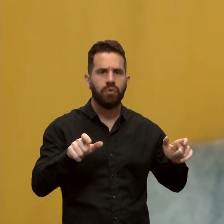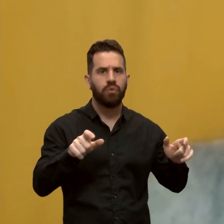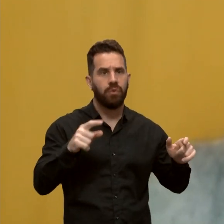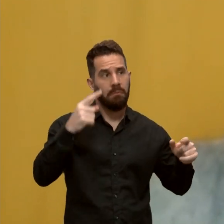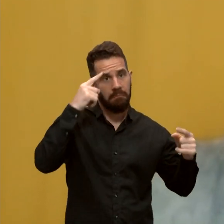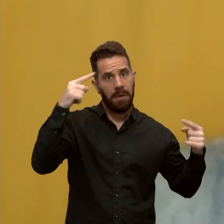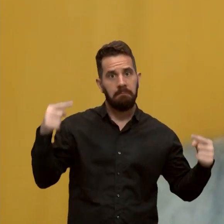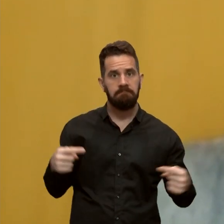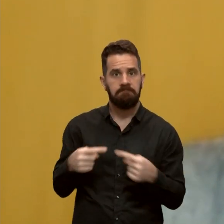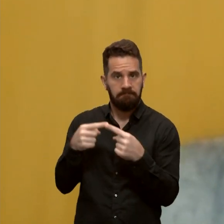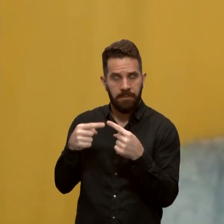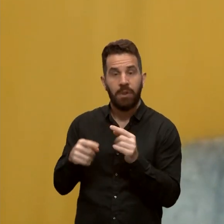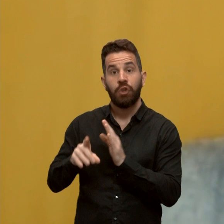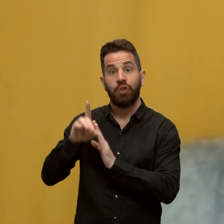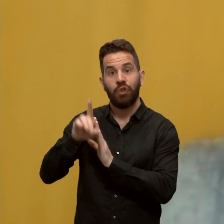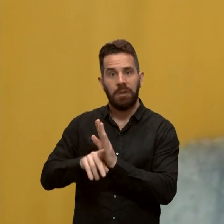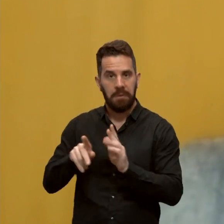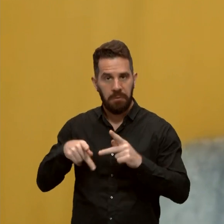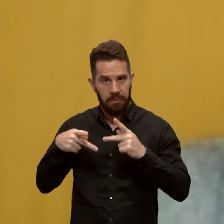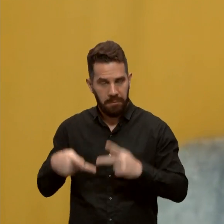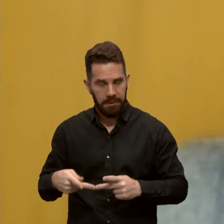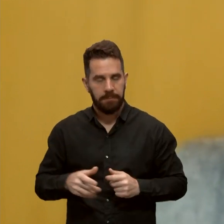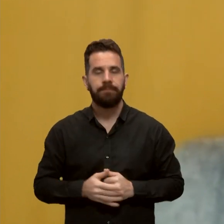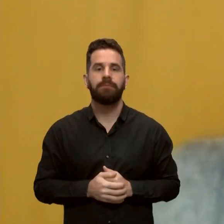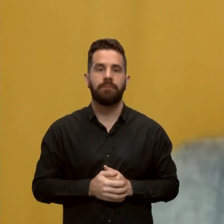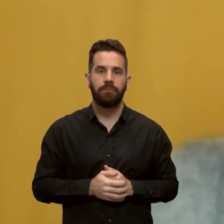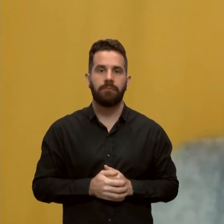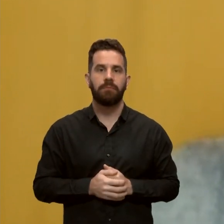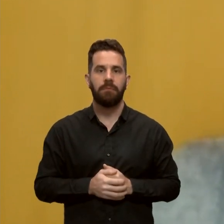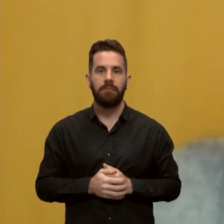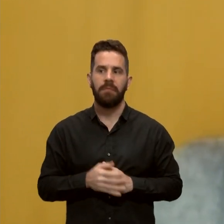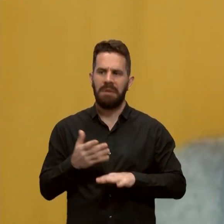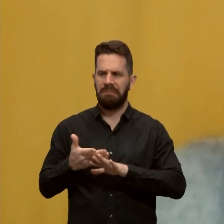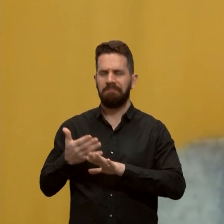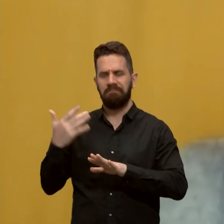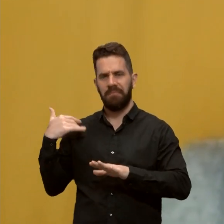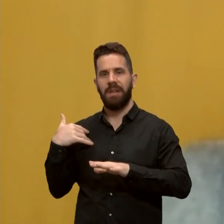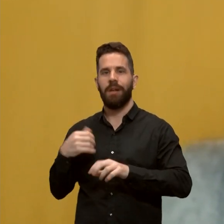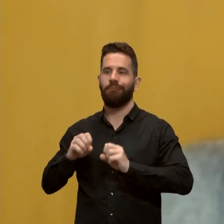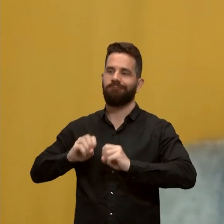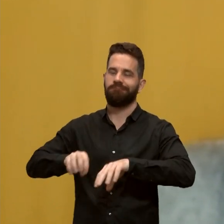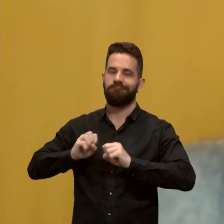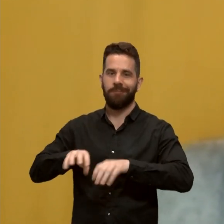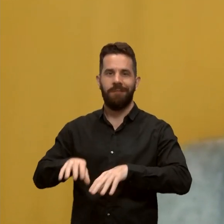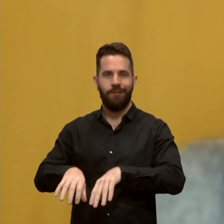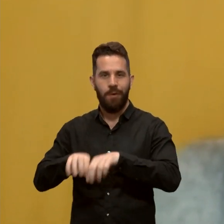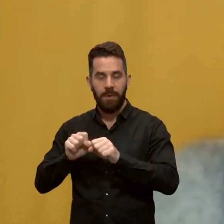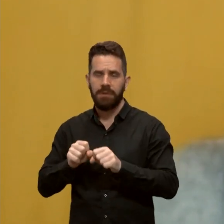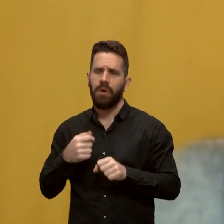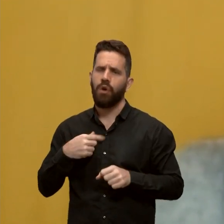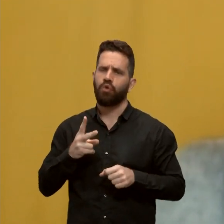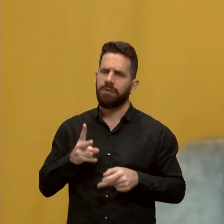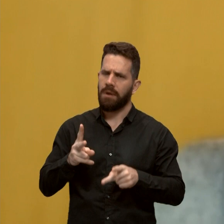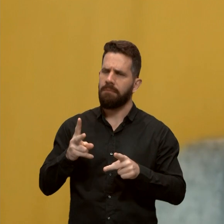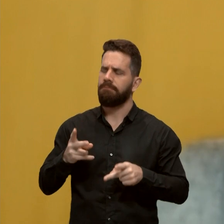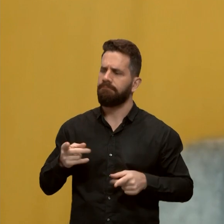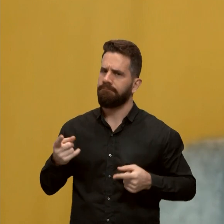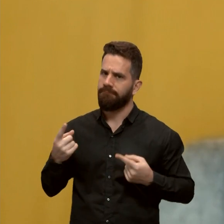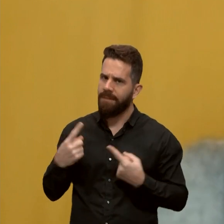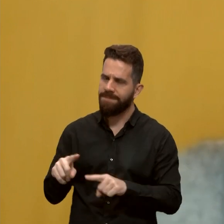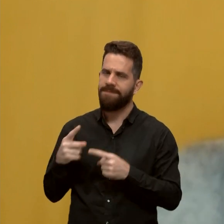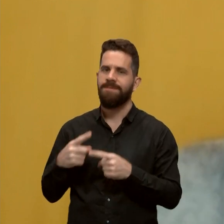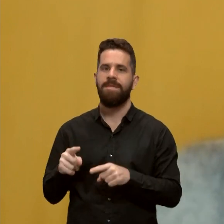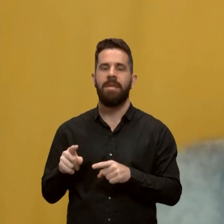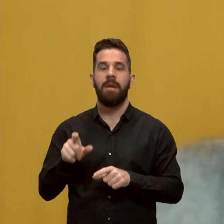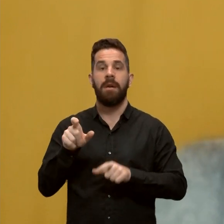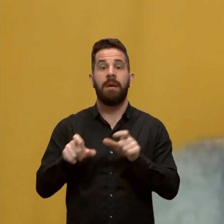humanos. Eu consigo, vez por outra, nas formações que ministro, né, eu costumo fazer uma provocação, né? As pessoas